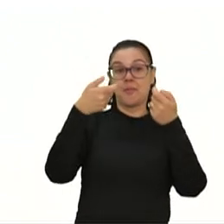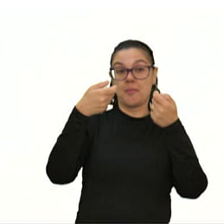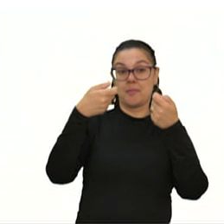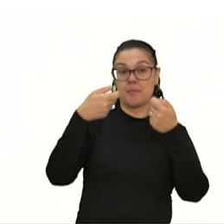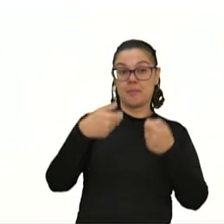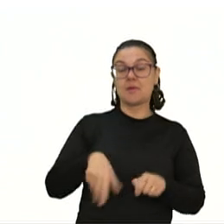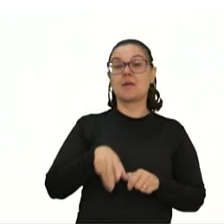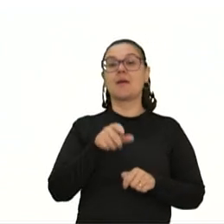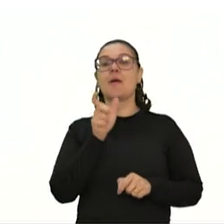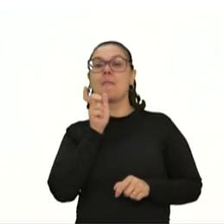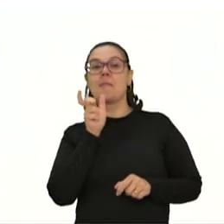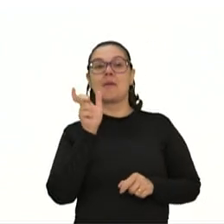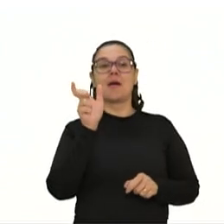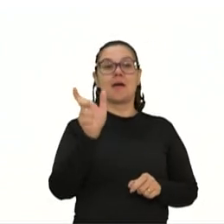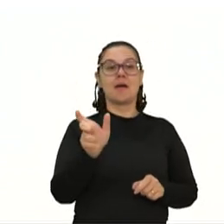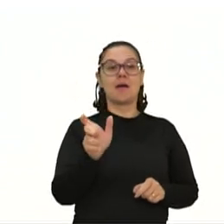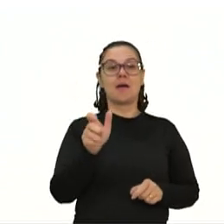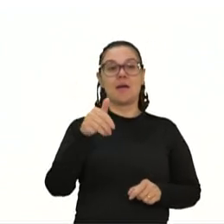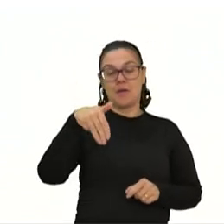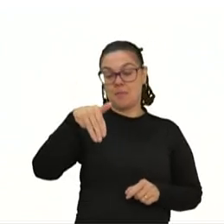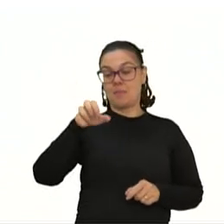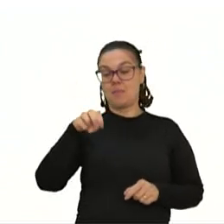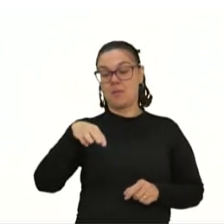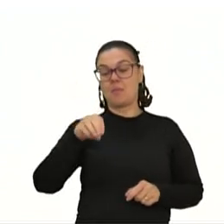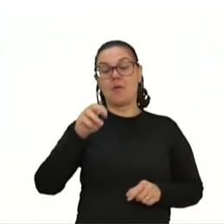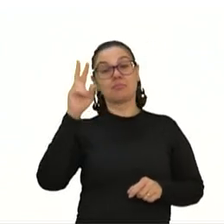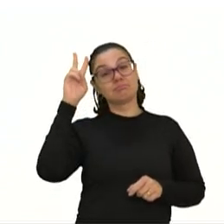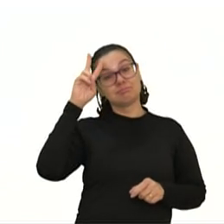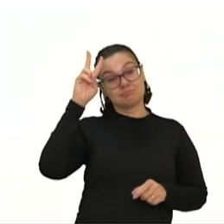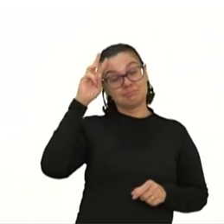ser chamados memories.